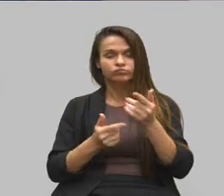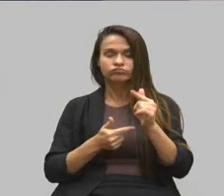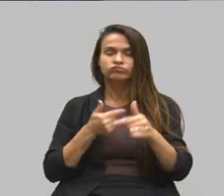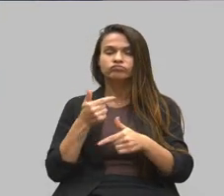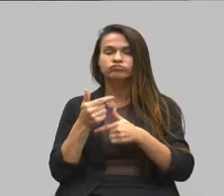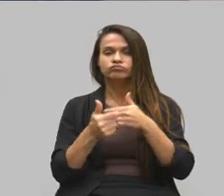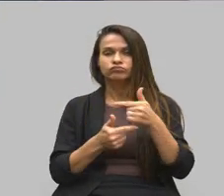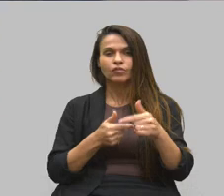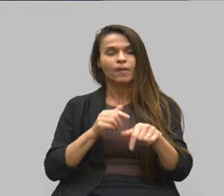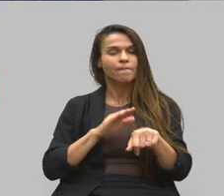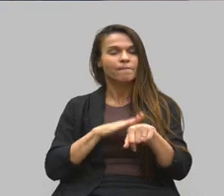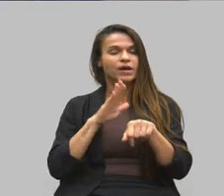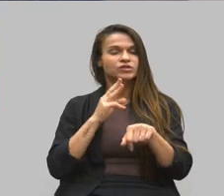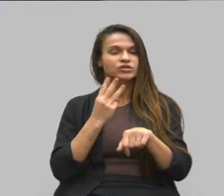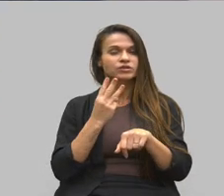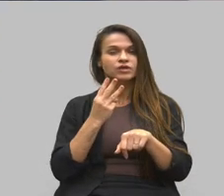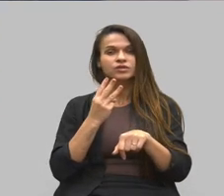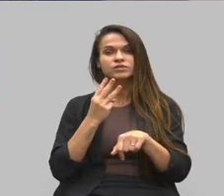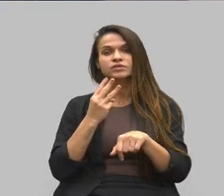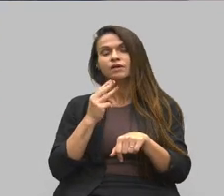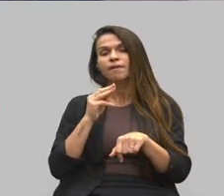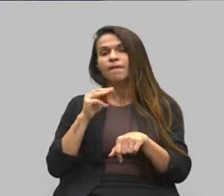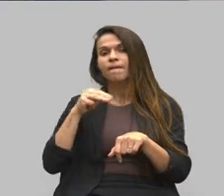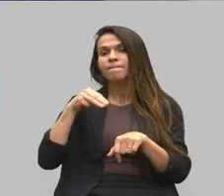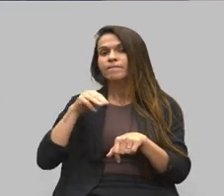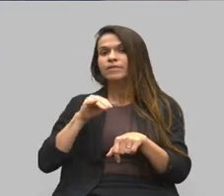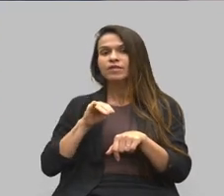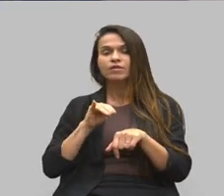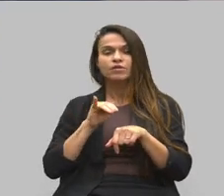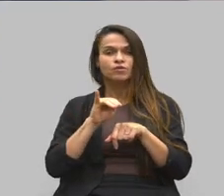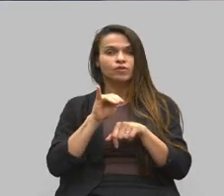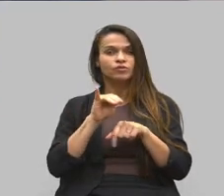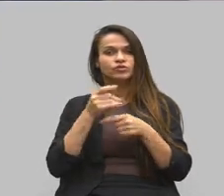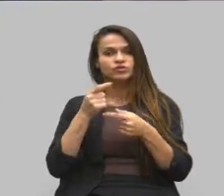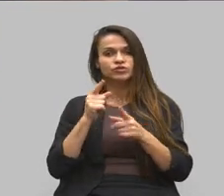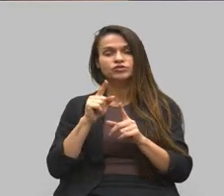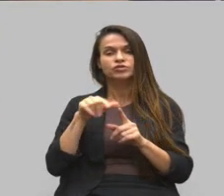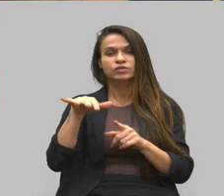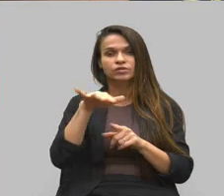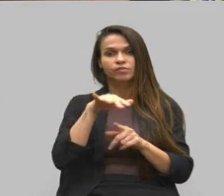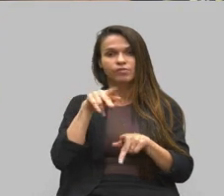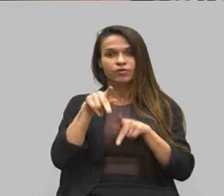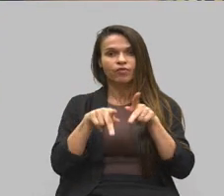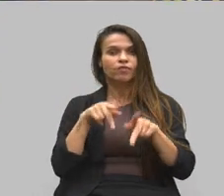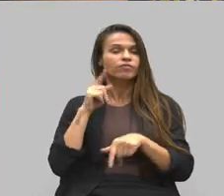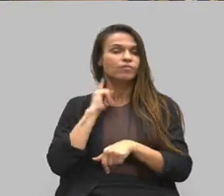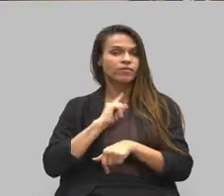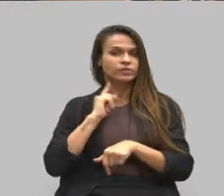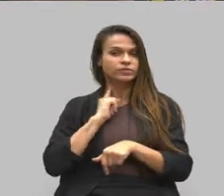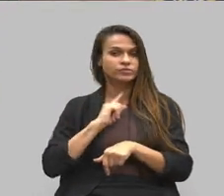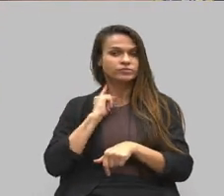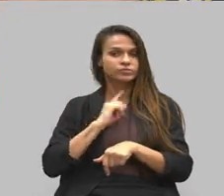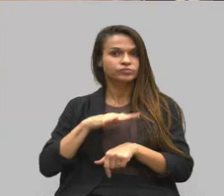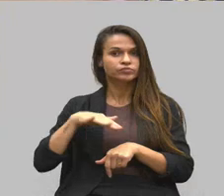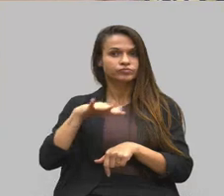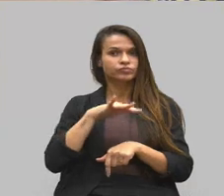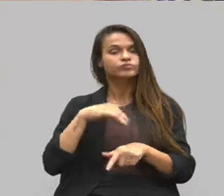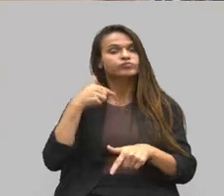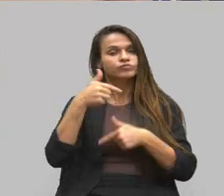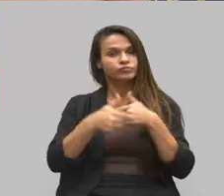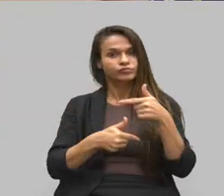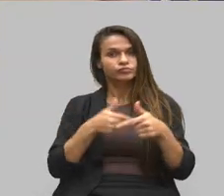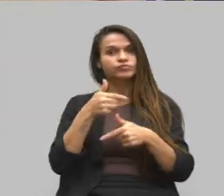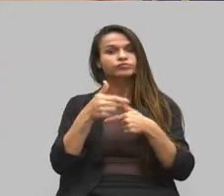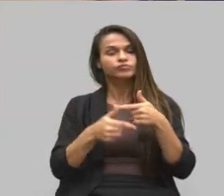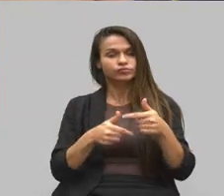3 milhões de mineiros é a área que a gente atua nosso Hospital essus